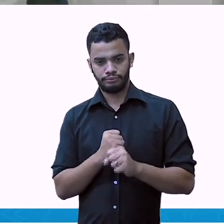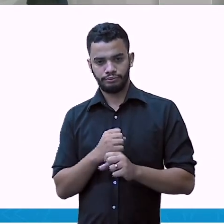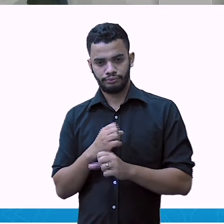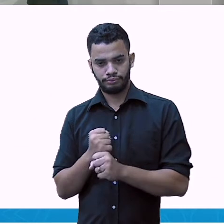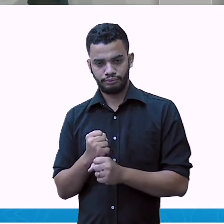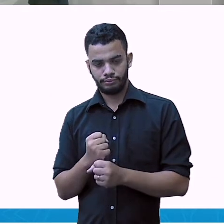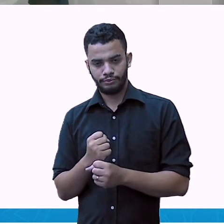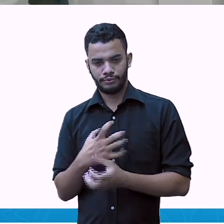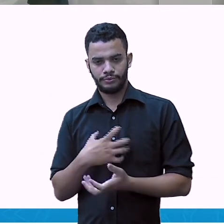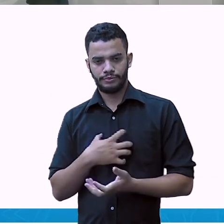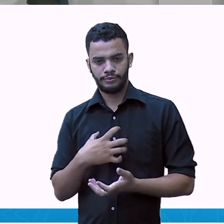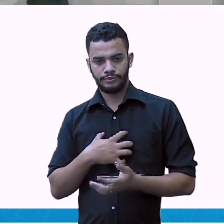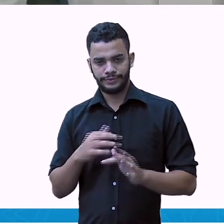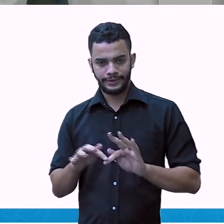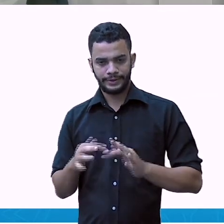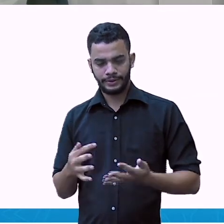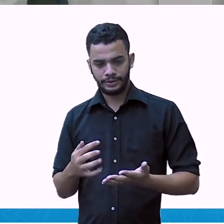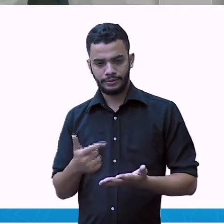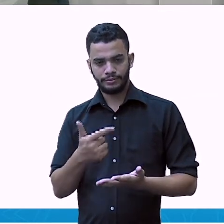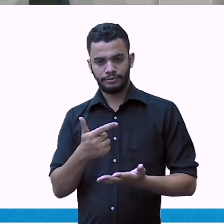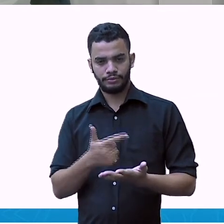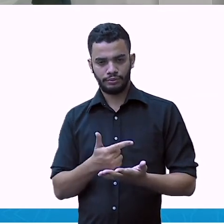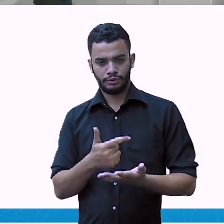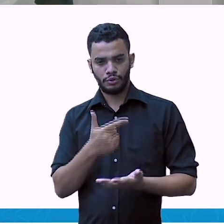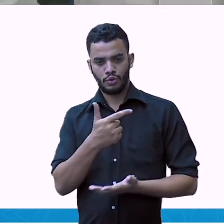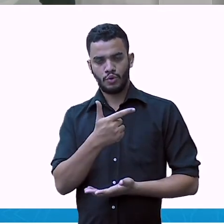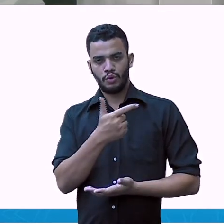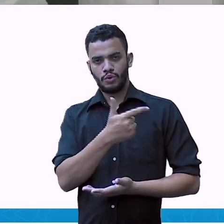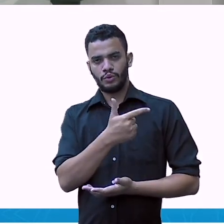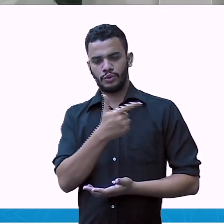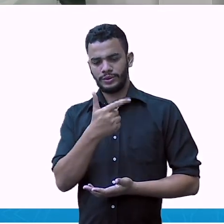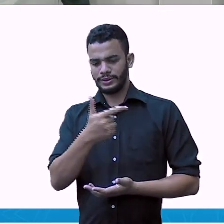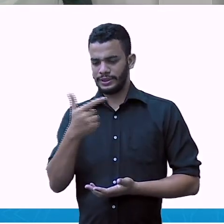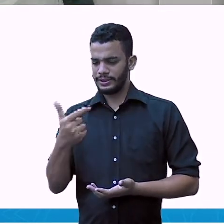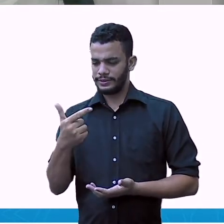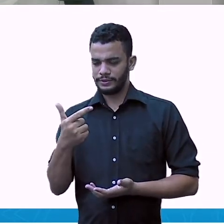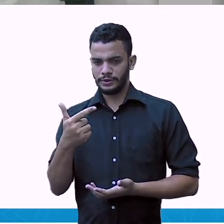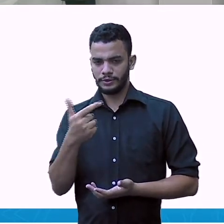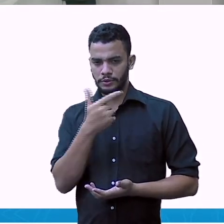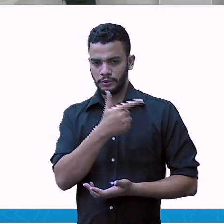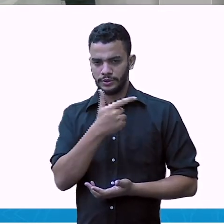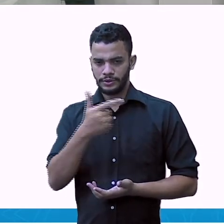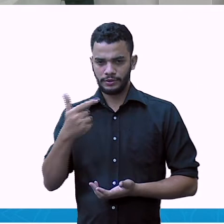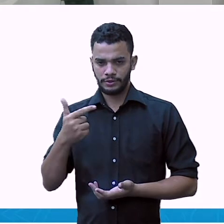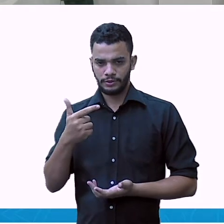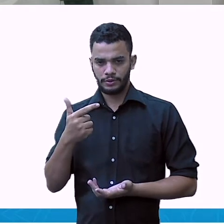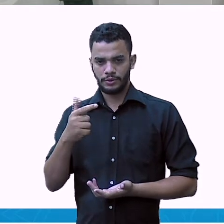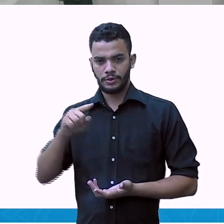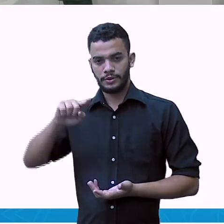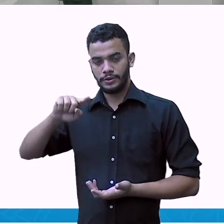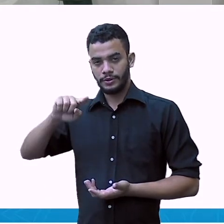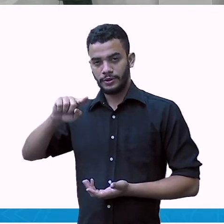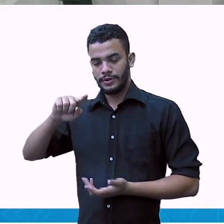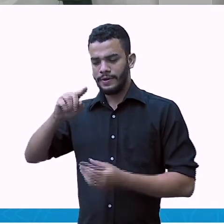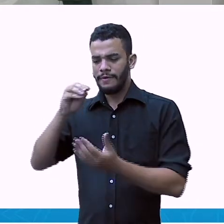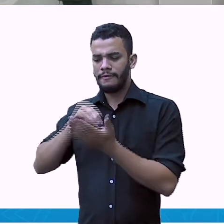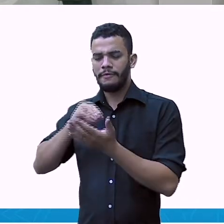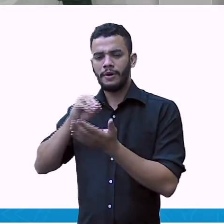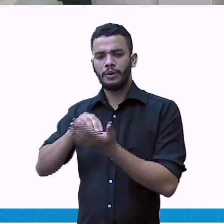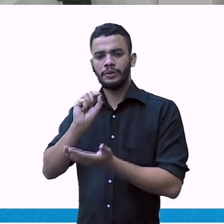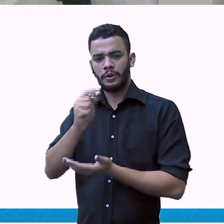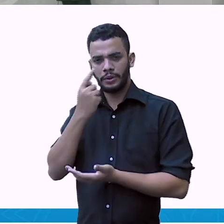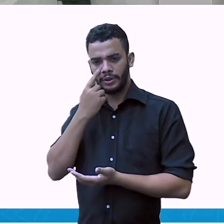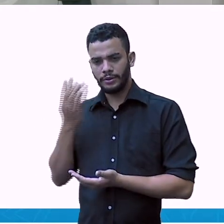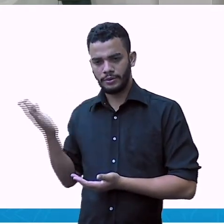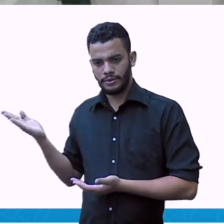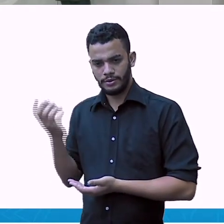1, 2. 1 mais 1, 2. O que está faltando aqui, pessoal, para esse número que